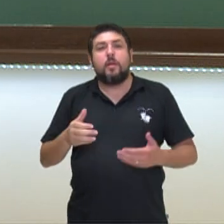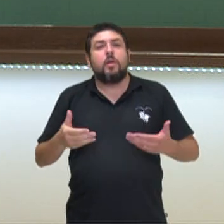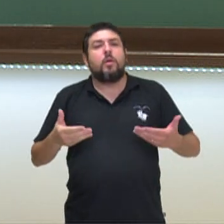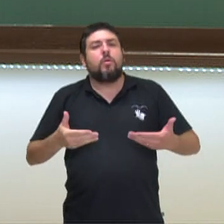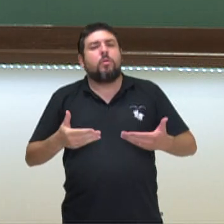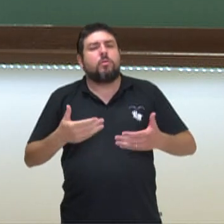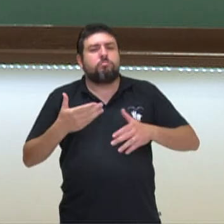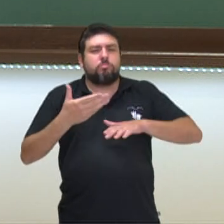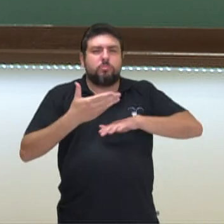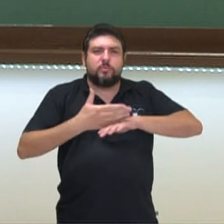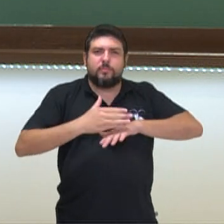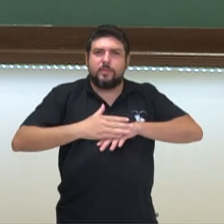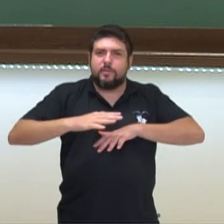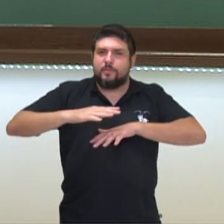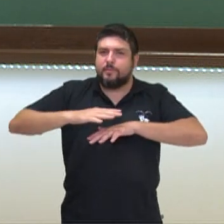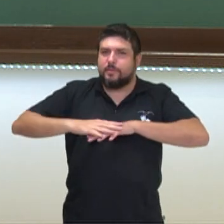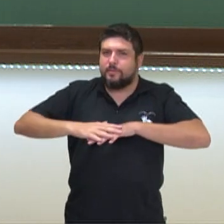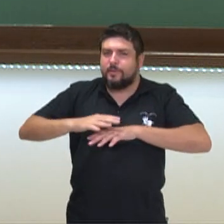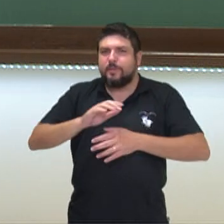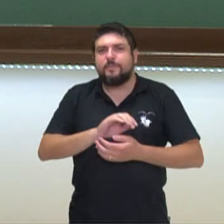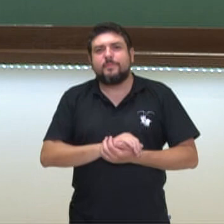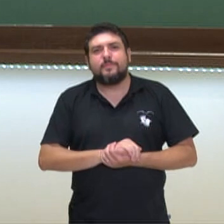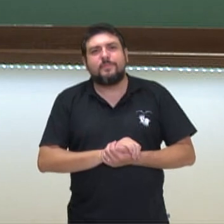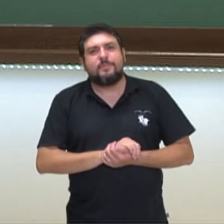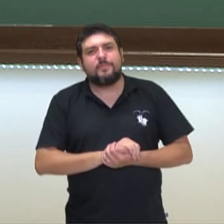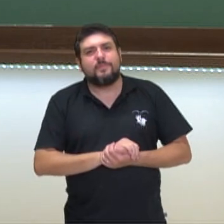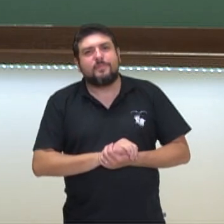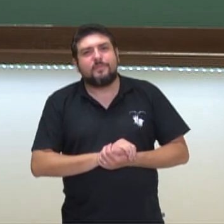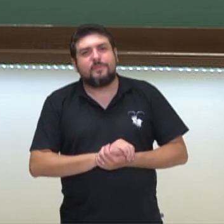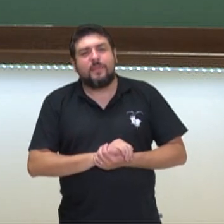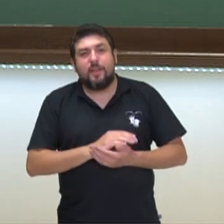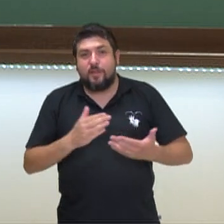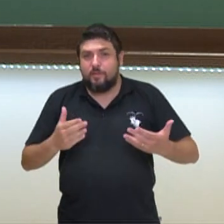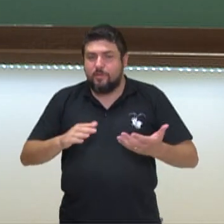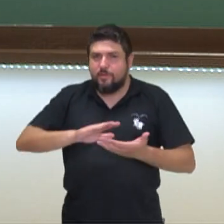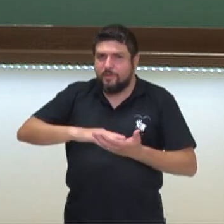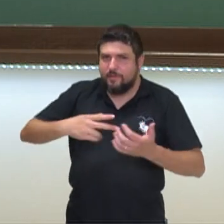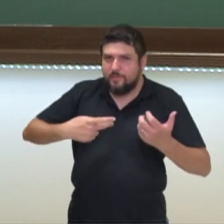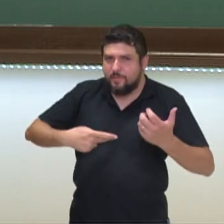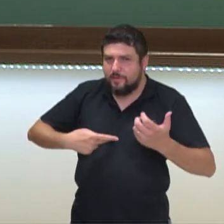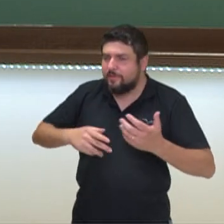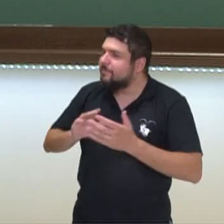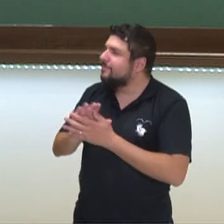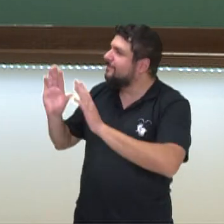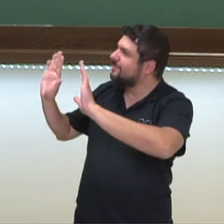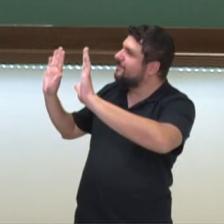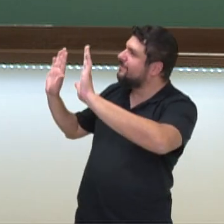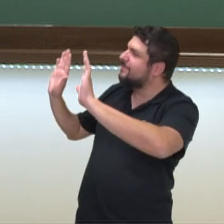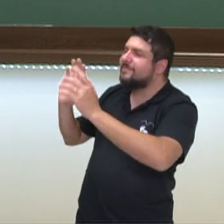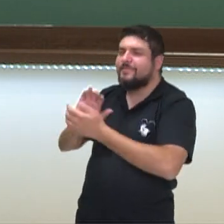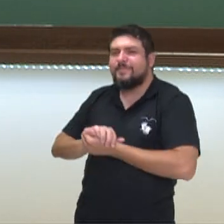trabalhar matemática. E hoje nós temos aqui o nosso intérprete Paulo. Tudo bem, Paulo?